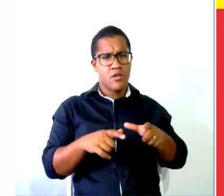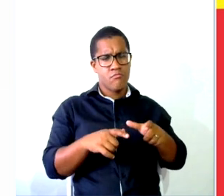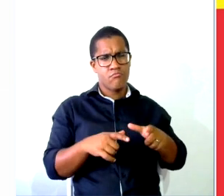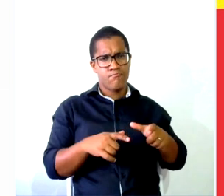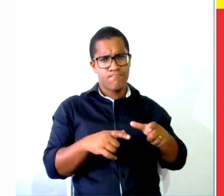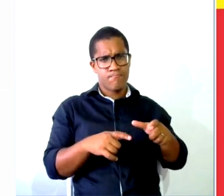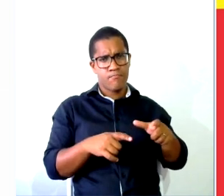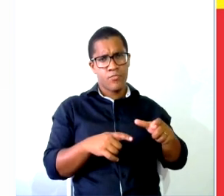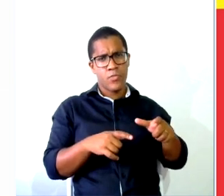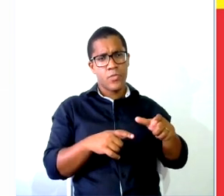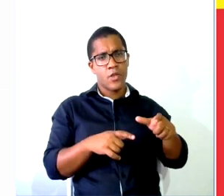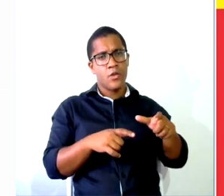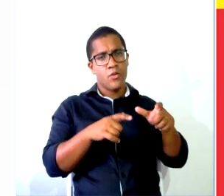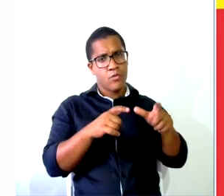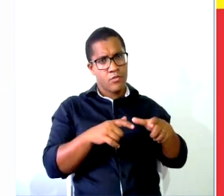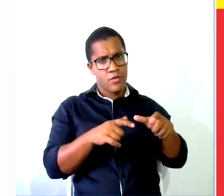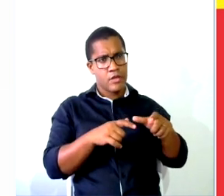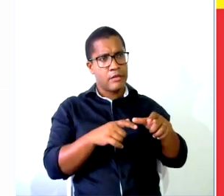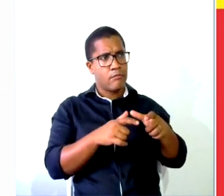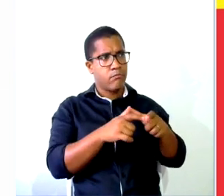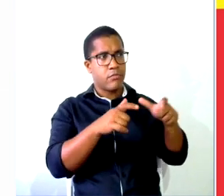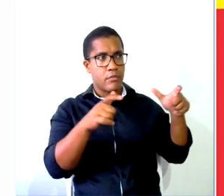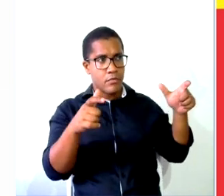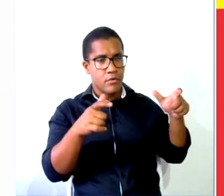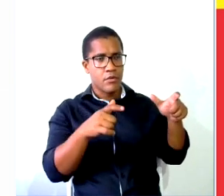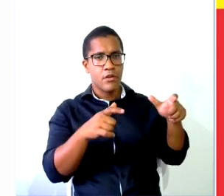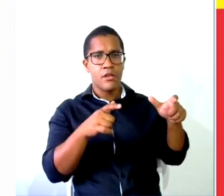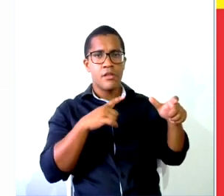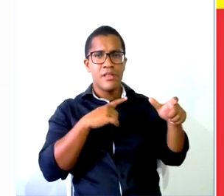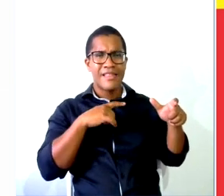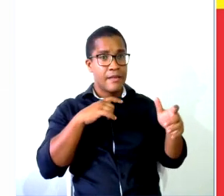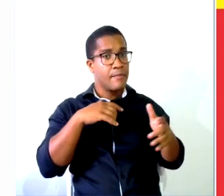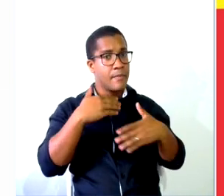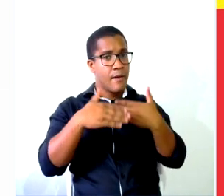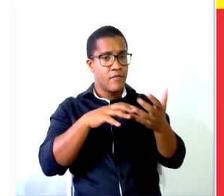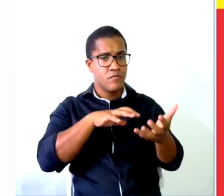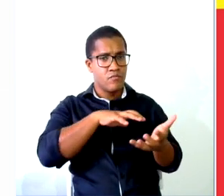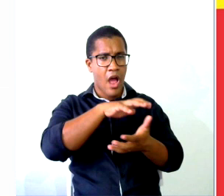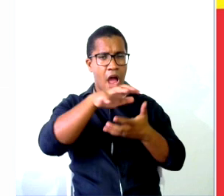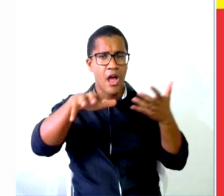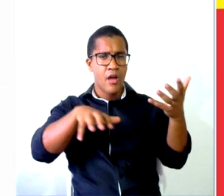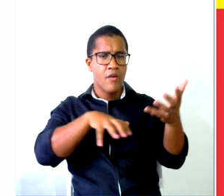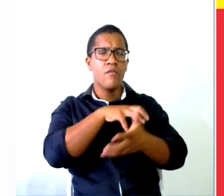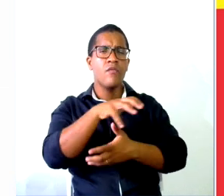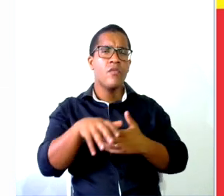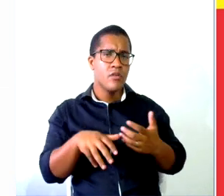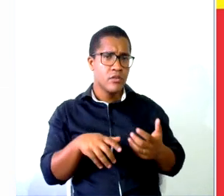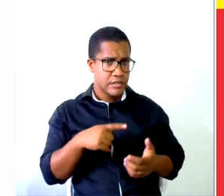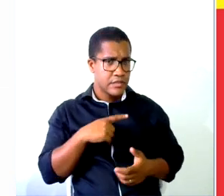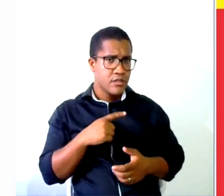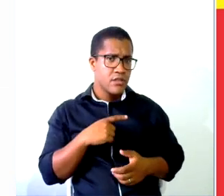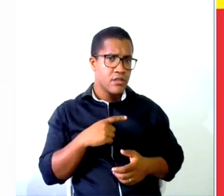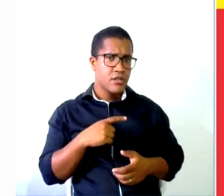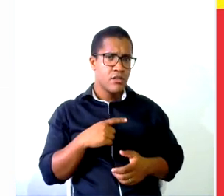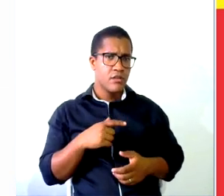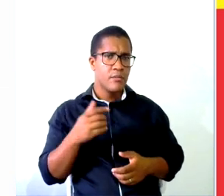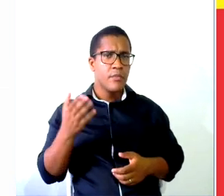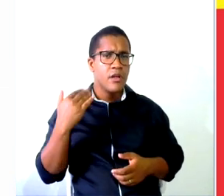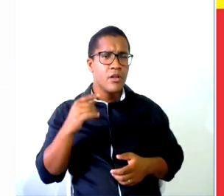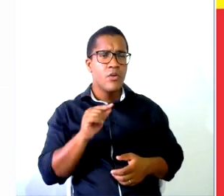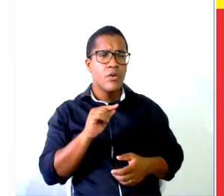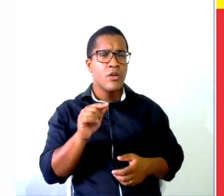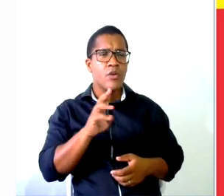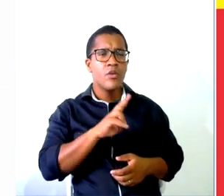propriedades agrícolas. As revoltas de escravos, no período republicano, foram chamadas